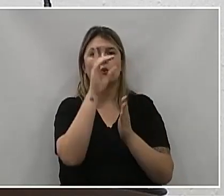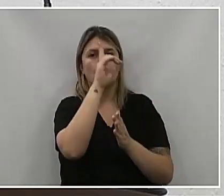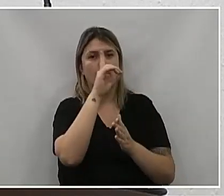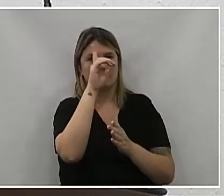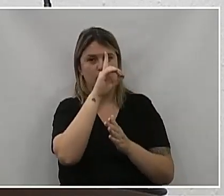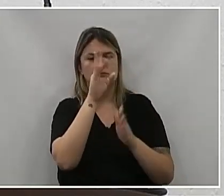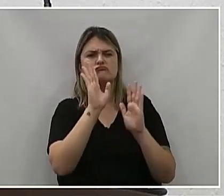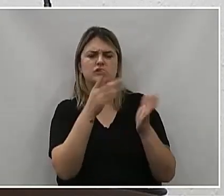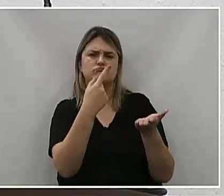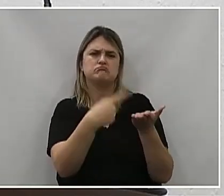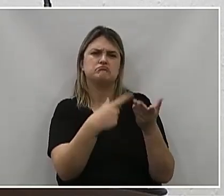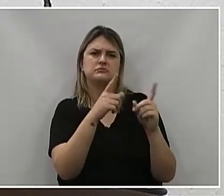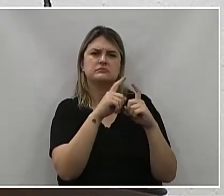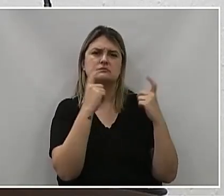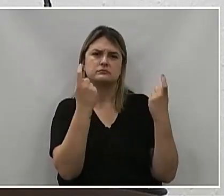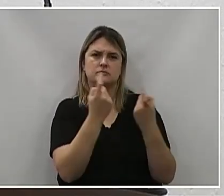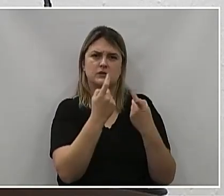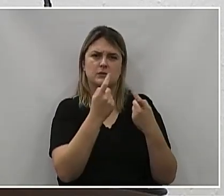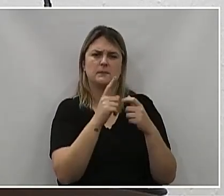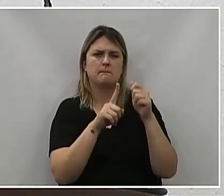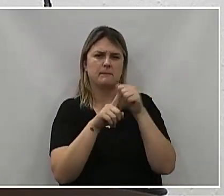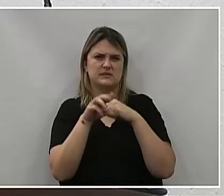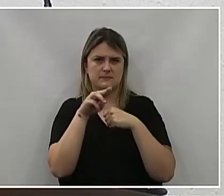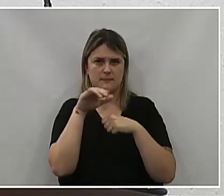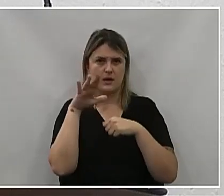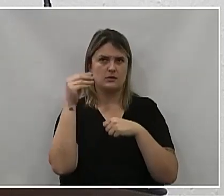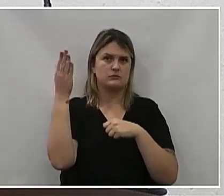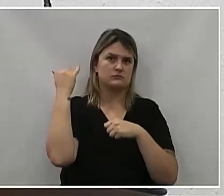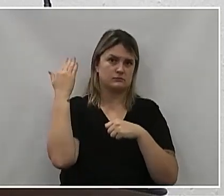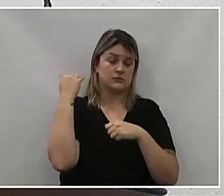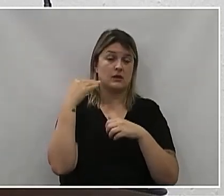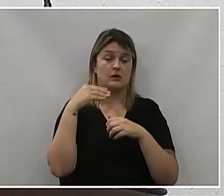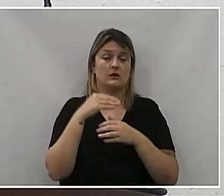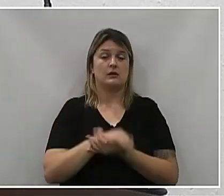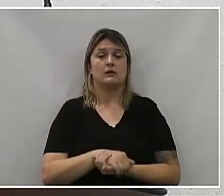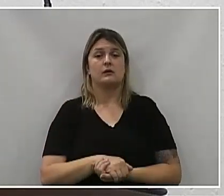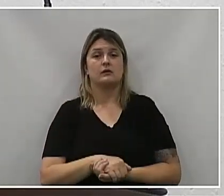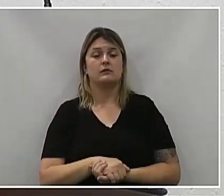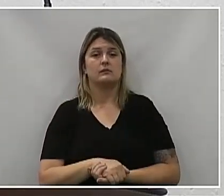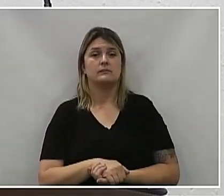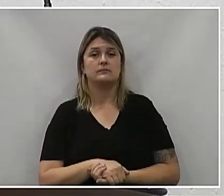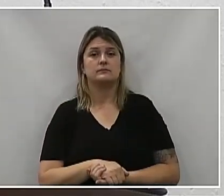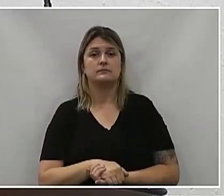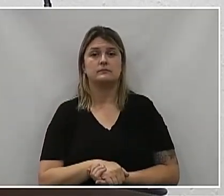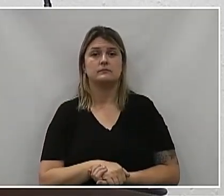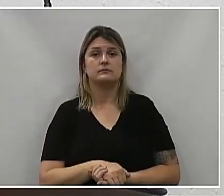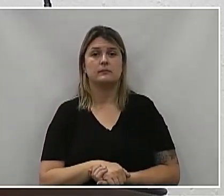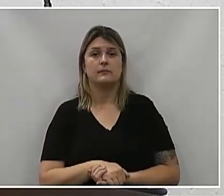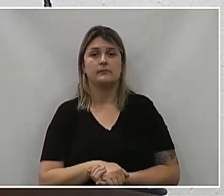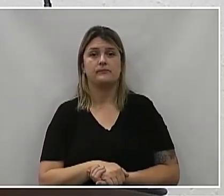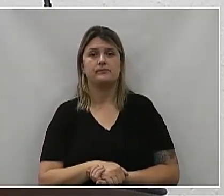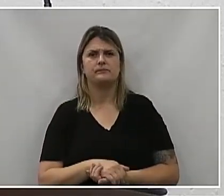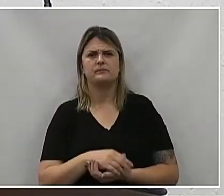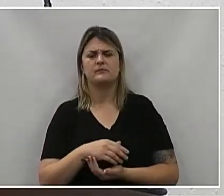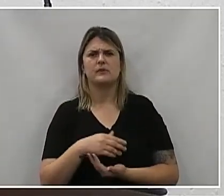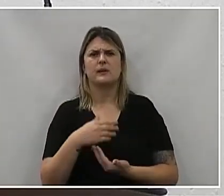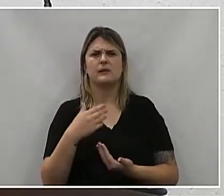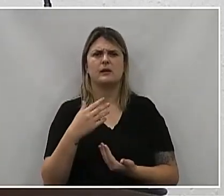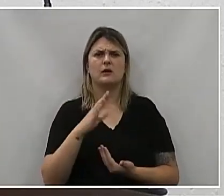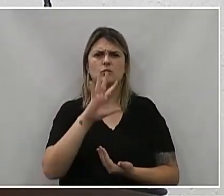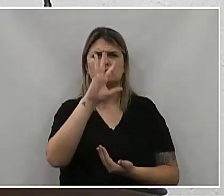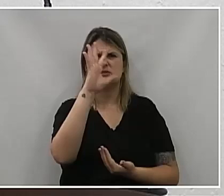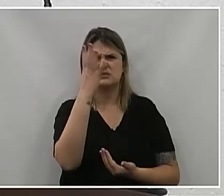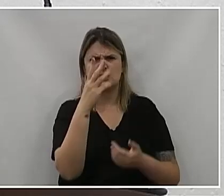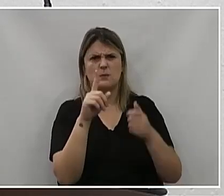Já tinham marcado uma reunião comigo em maio deste ano, né? Inclusive, né, um mal entendido que houve